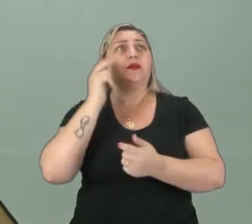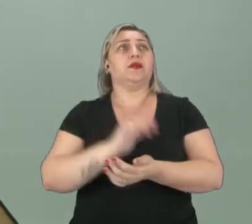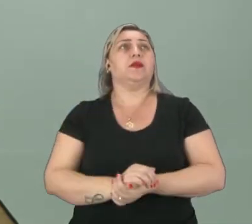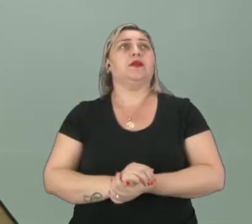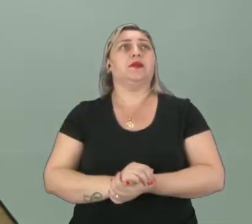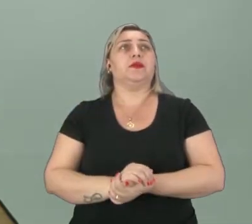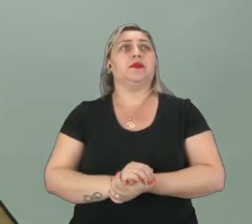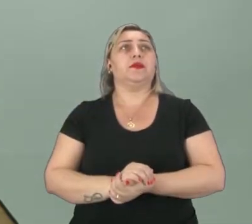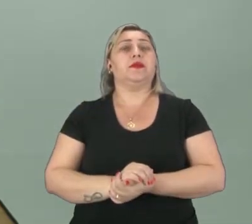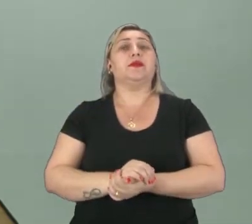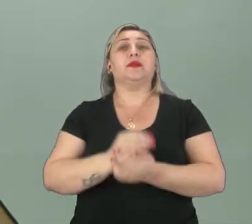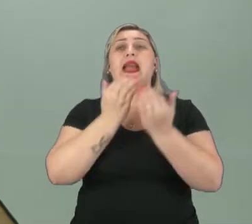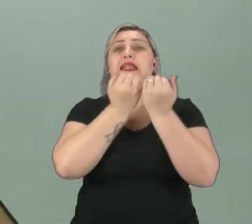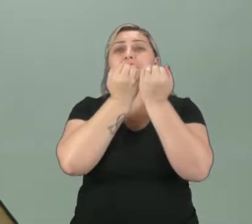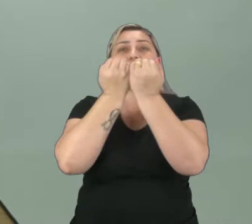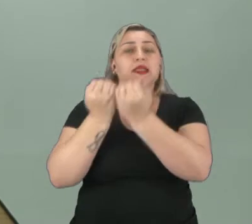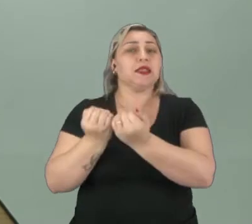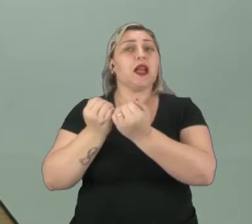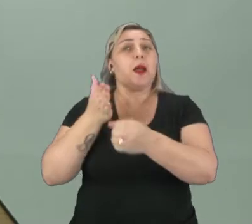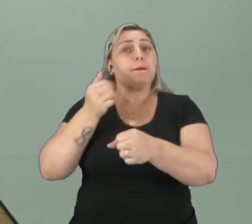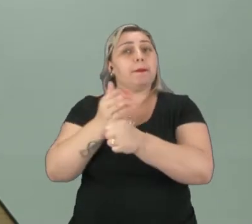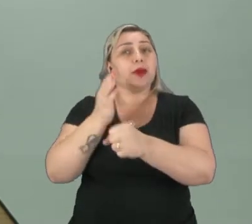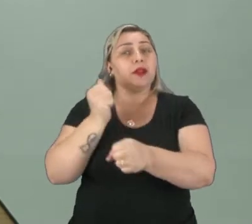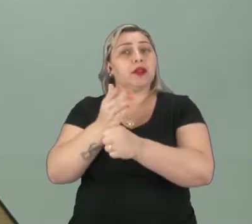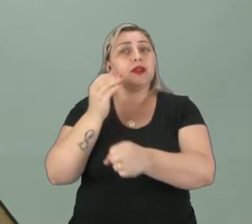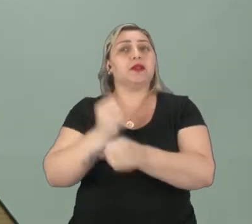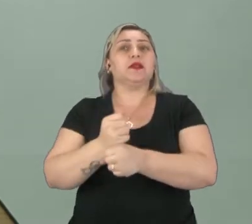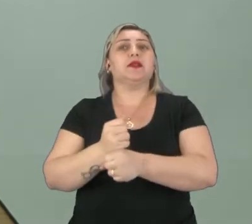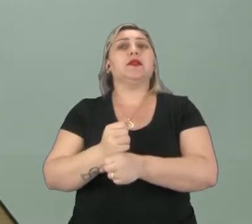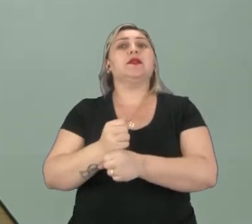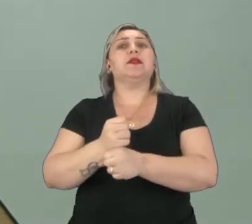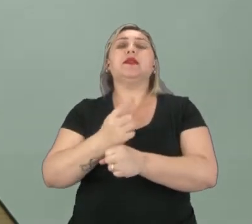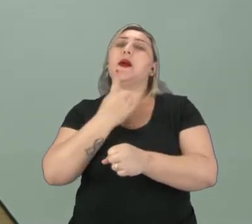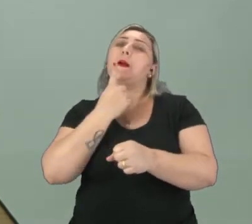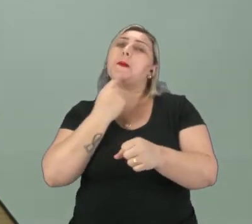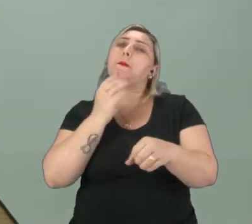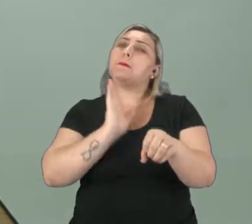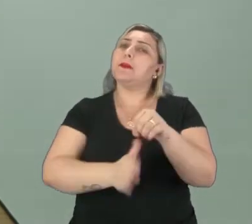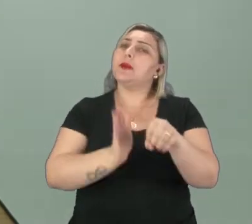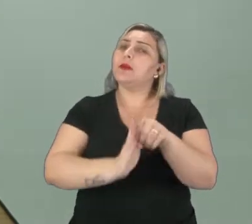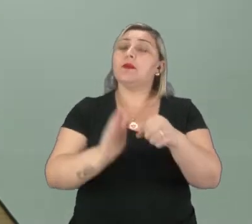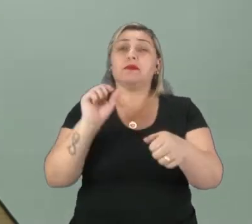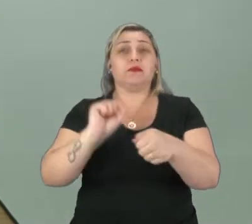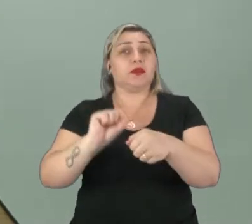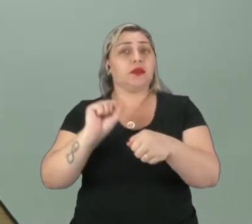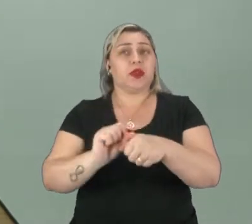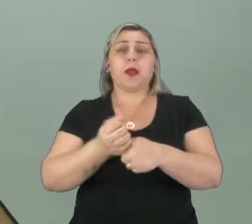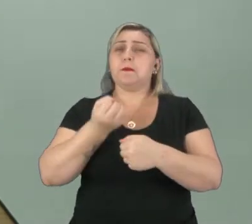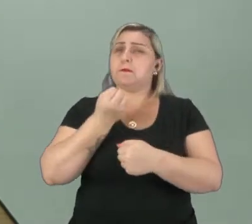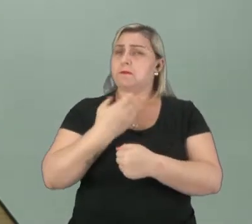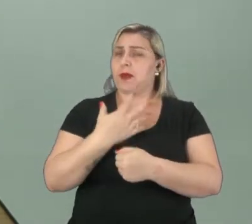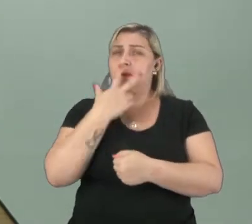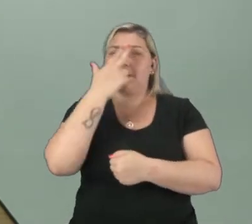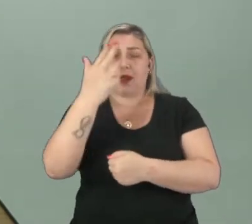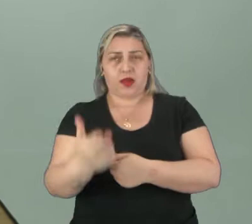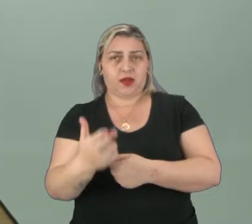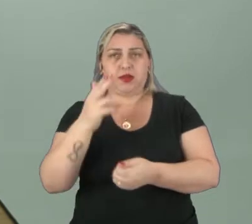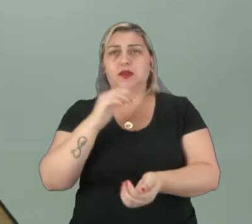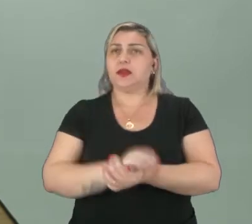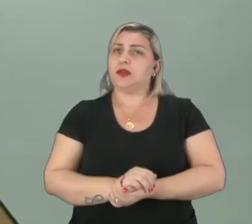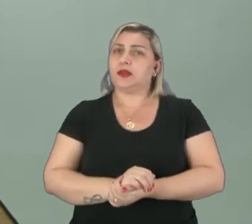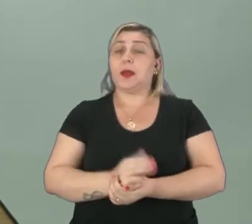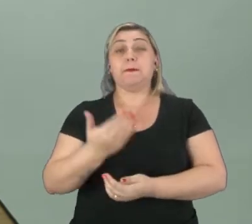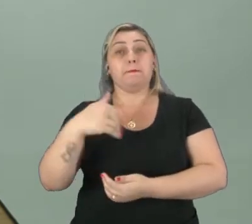gente pode usar a cenoura, a batata, a beterraba para fazer a salada. Fica bem parecida com a da